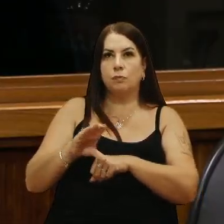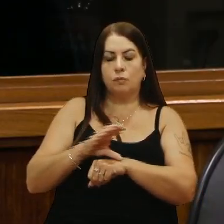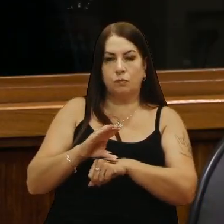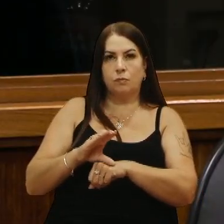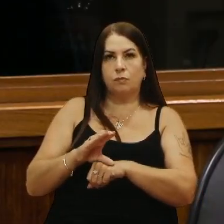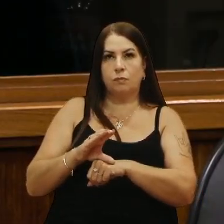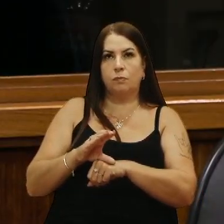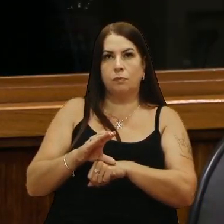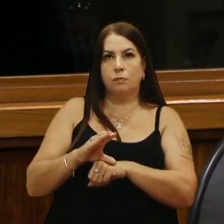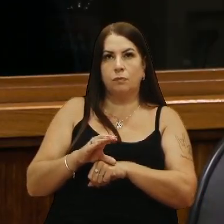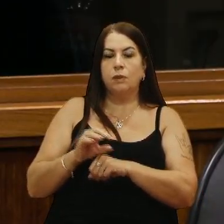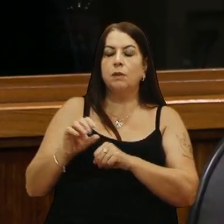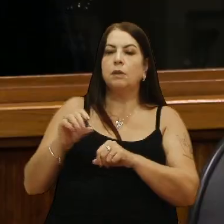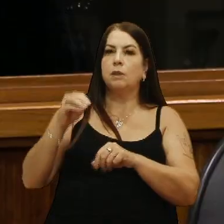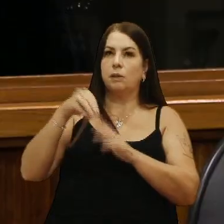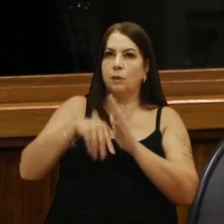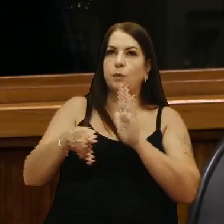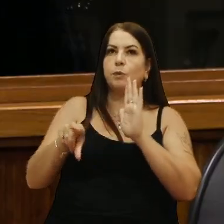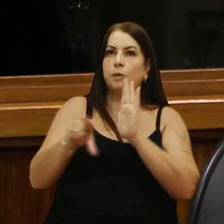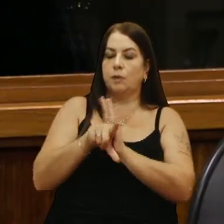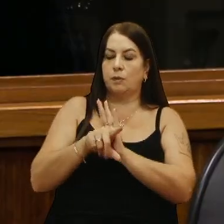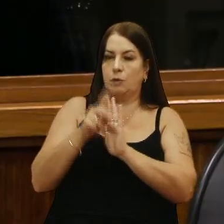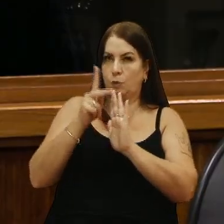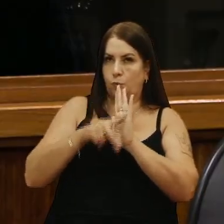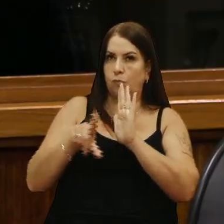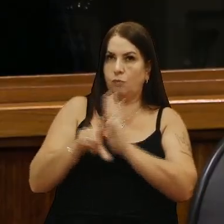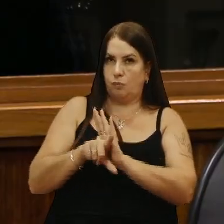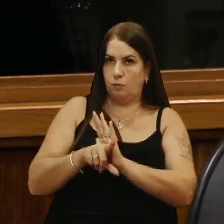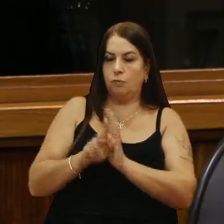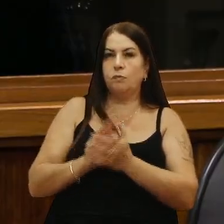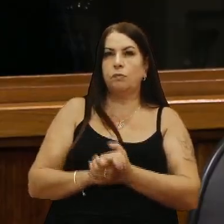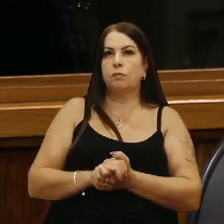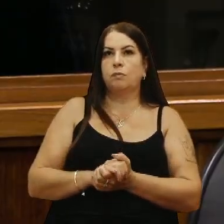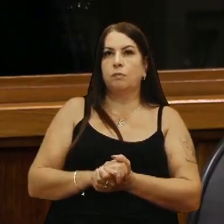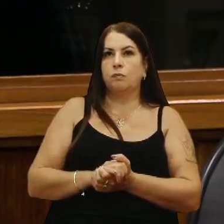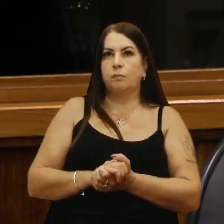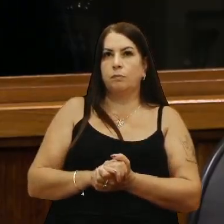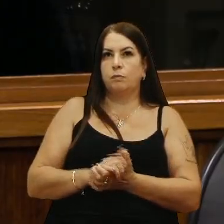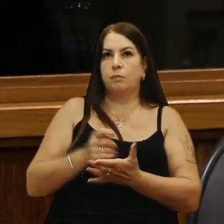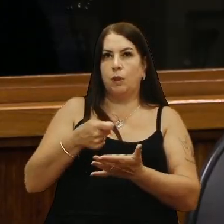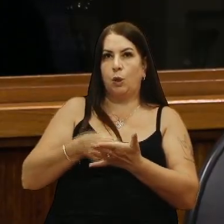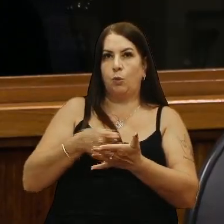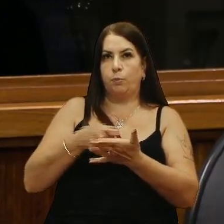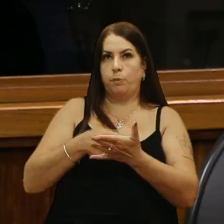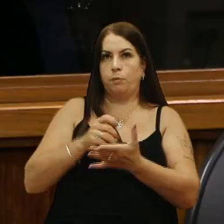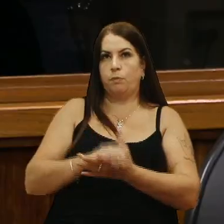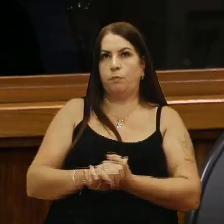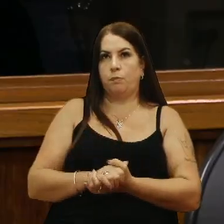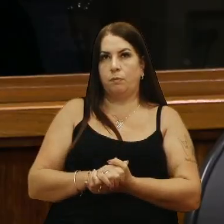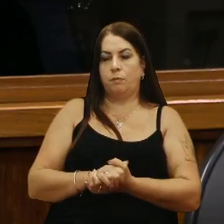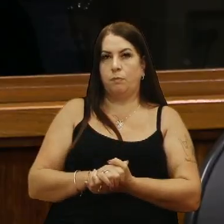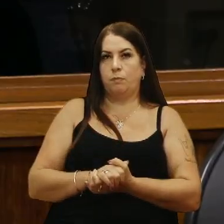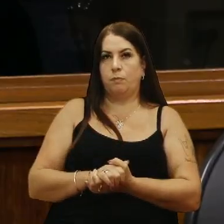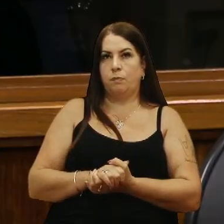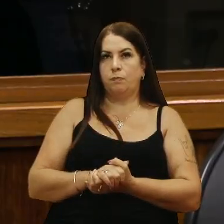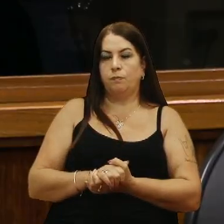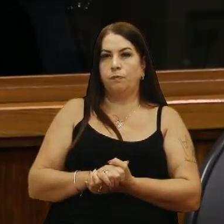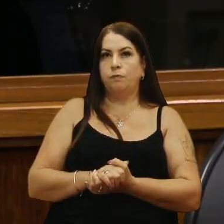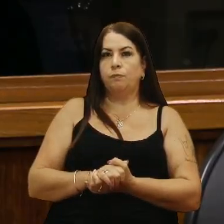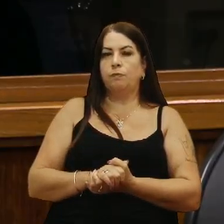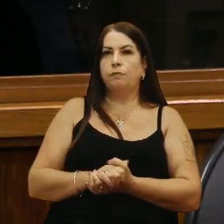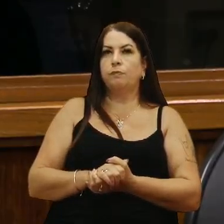constitucionalidade e a legalidade deste projeto, que obriga o Poder